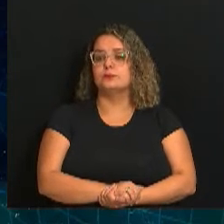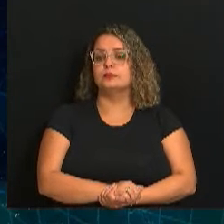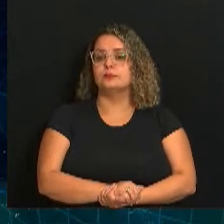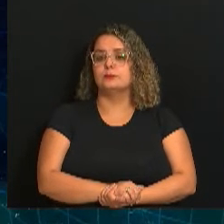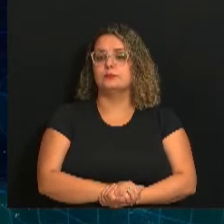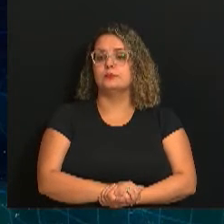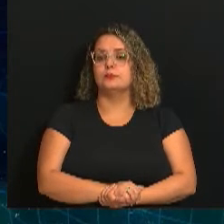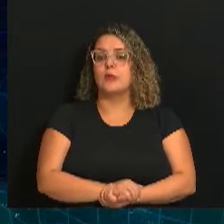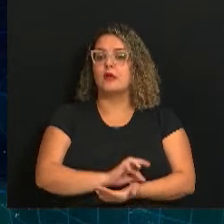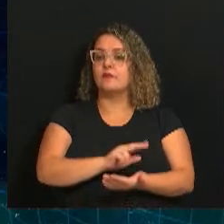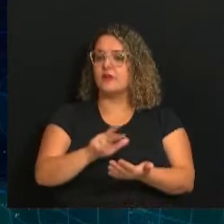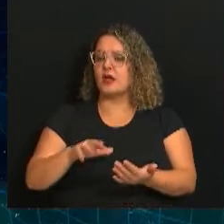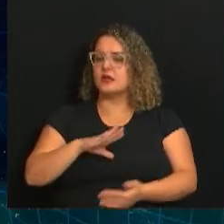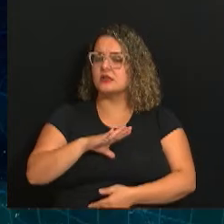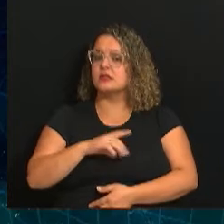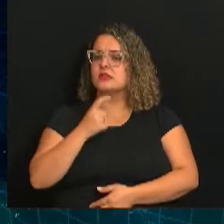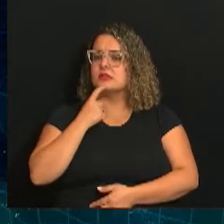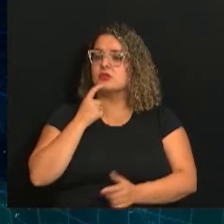53.907 casos, Sumaré